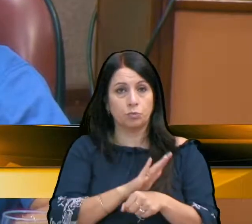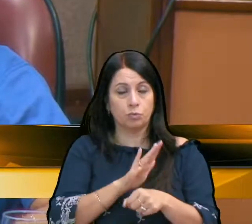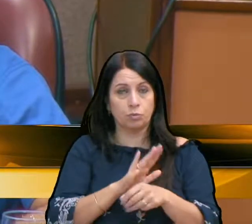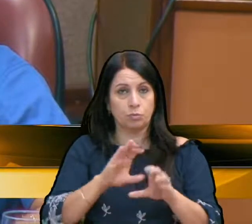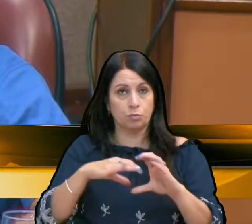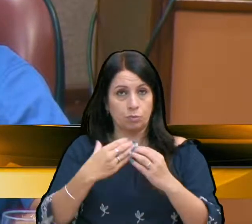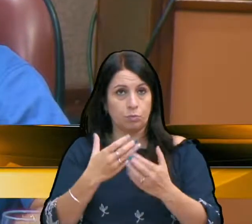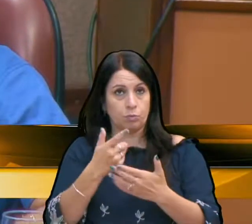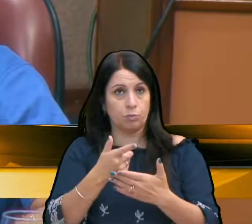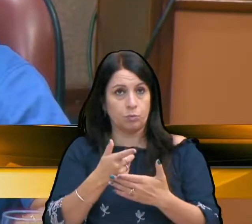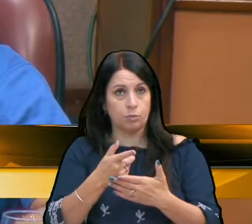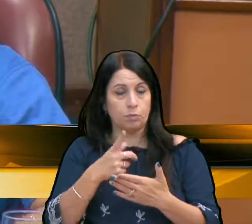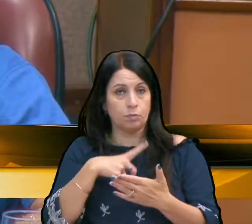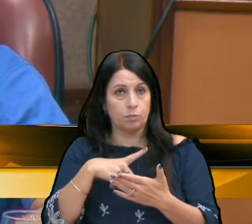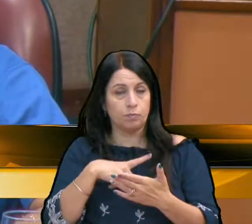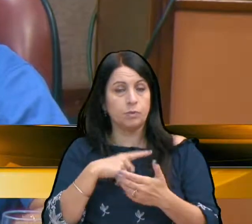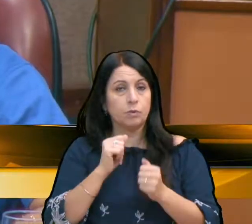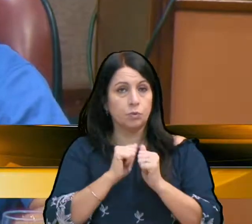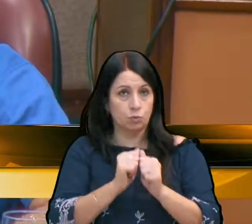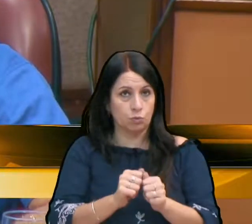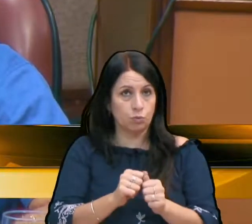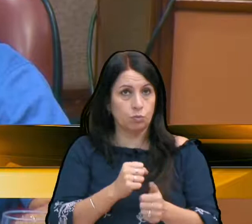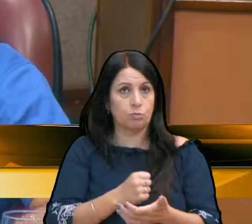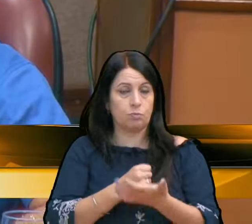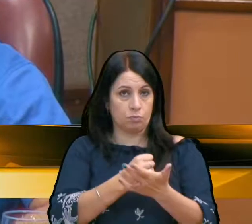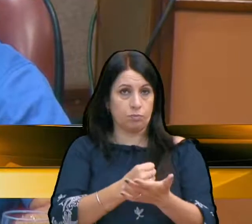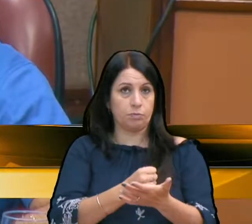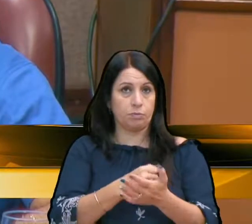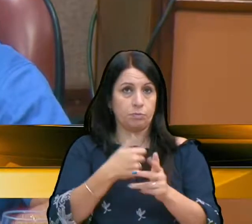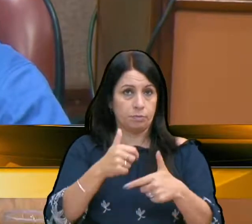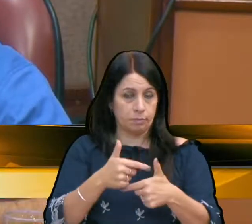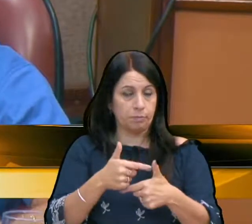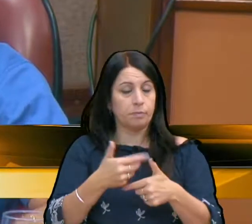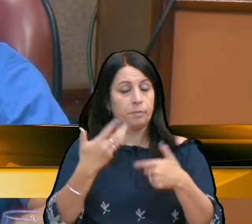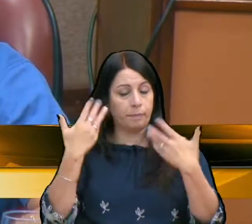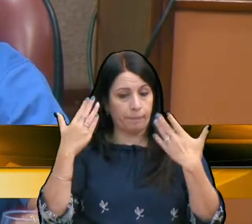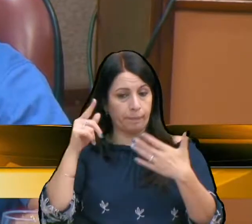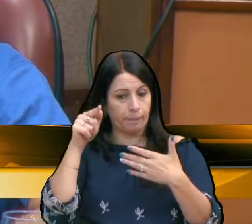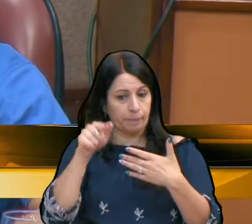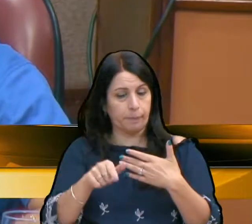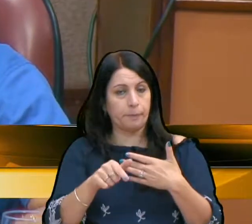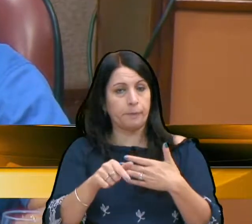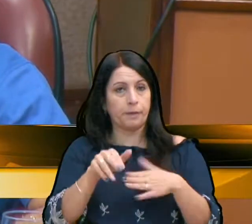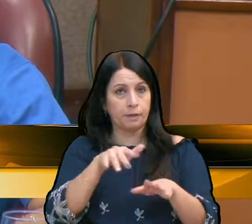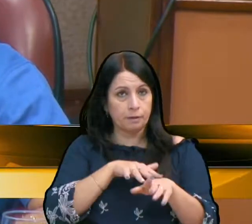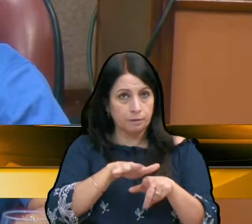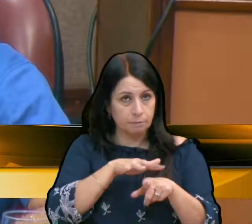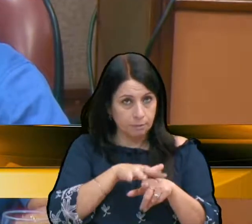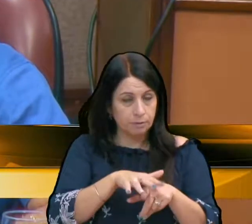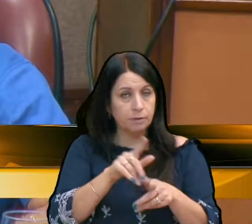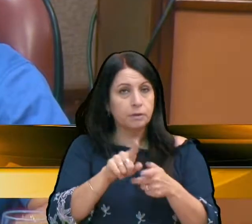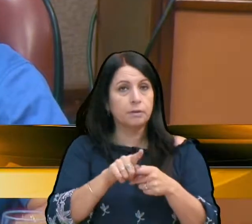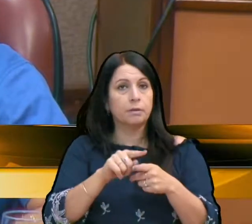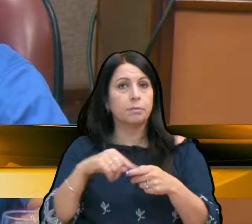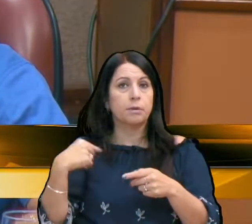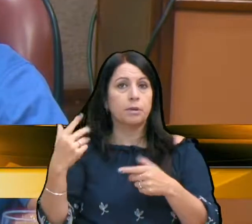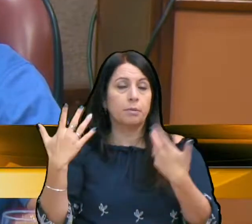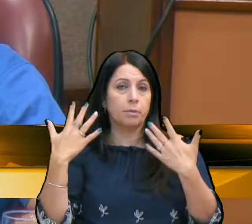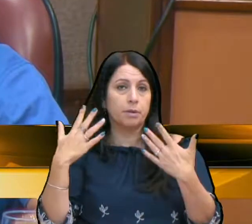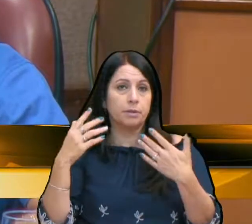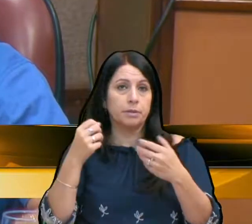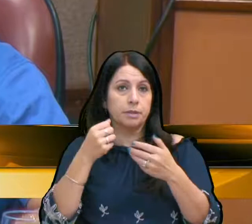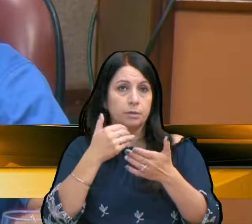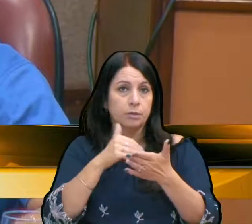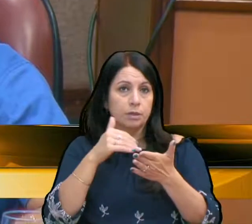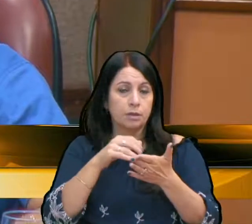nossa comunidade, a gente tem que estar junto, apoiar e trabalhar. Então, parabéns ao senhor pelas demandas, parabéns ao nosso secretário de